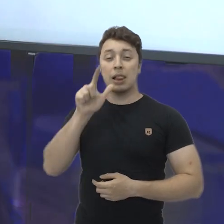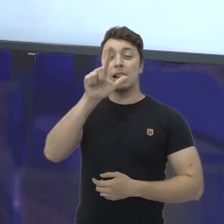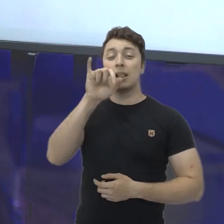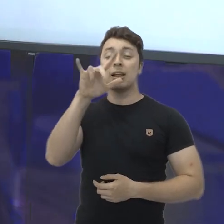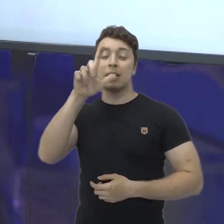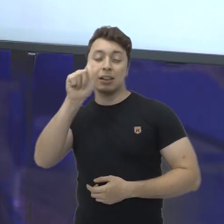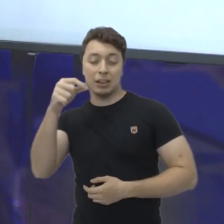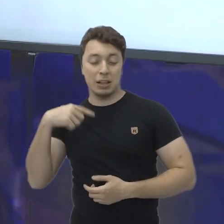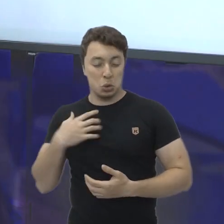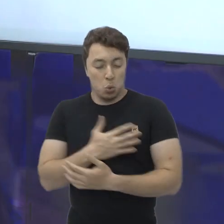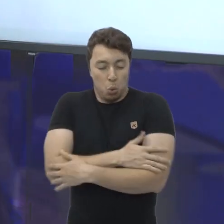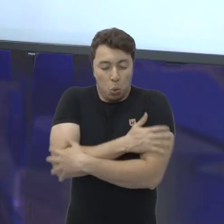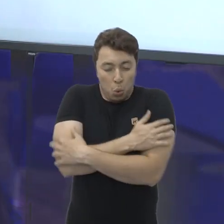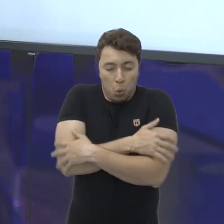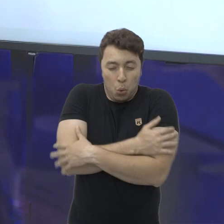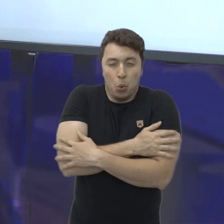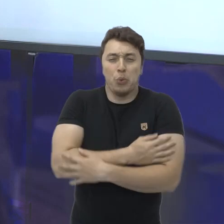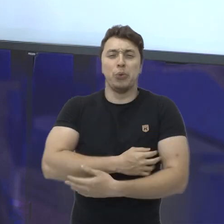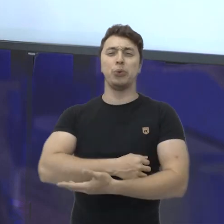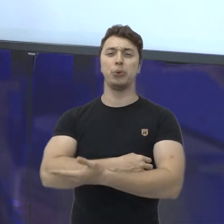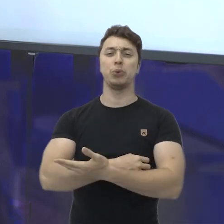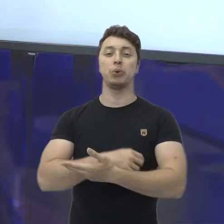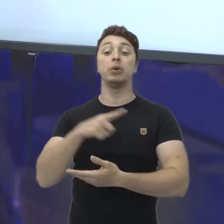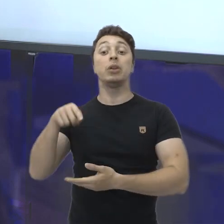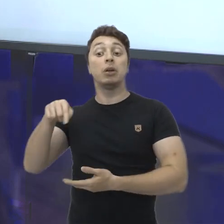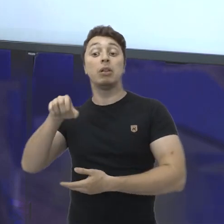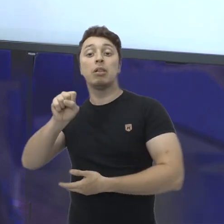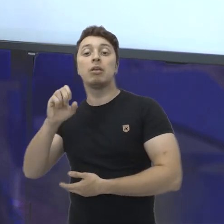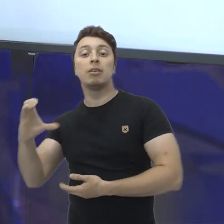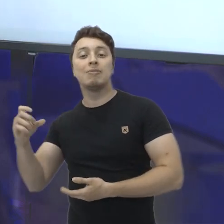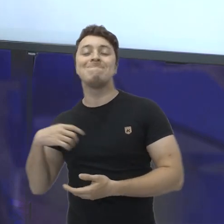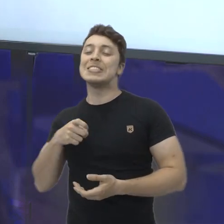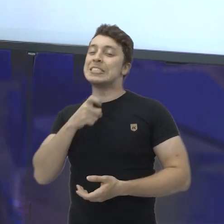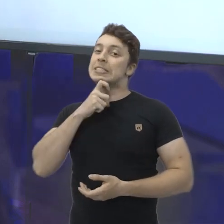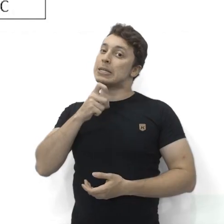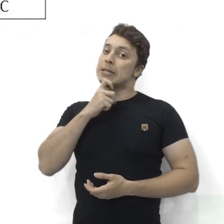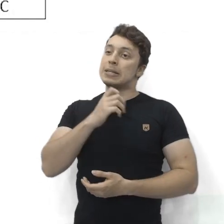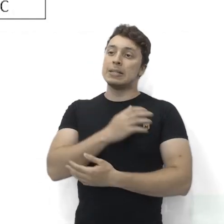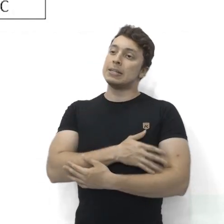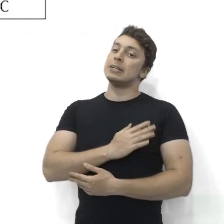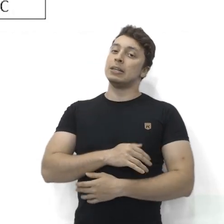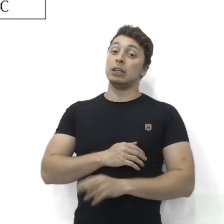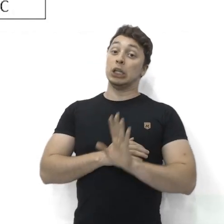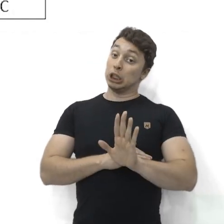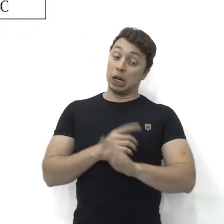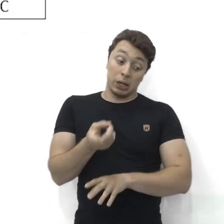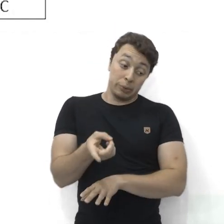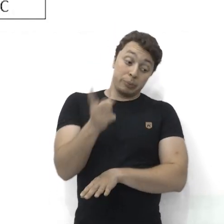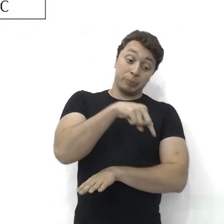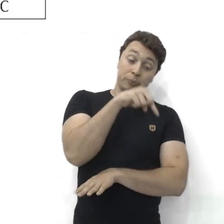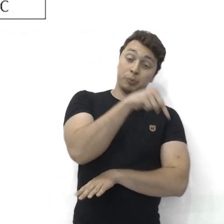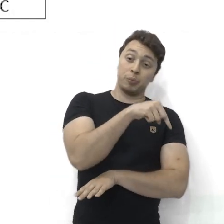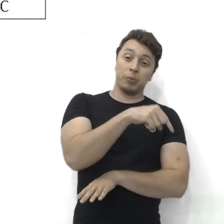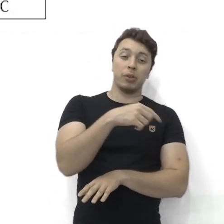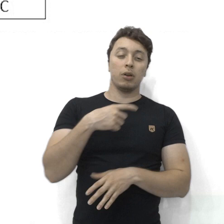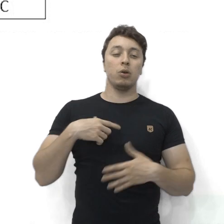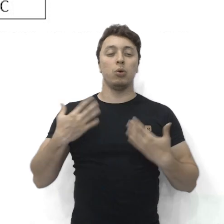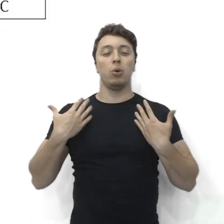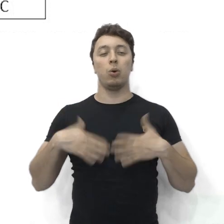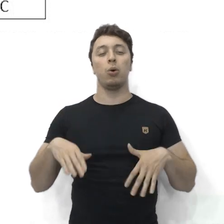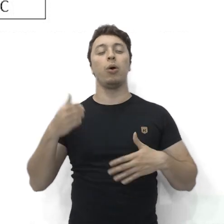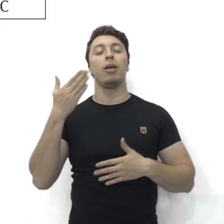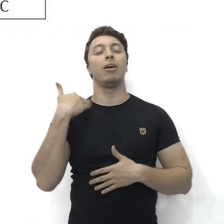que naquele dia em Santa Catarina estava fazendo frio. Já Marina ela está com roupa de verão, está